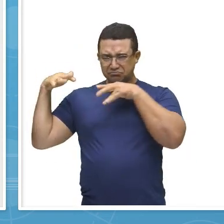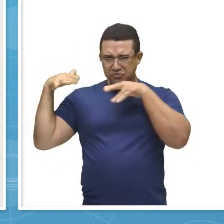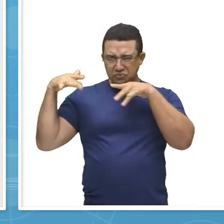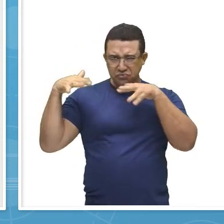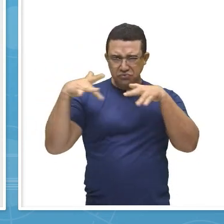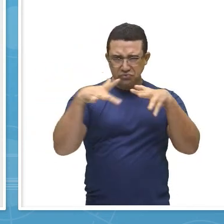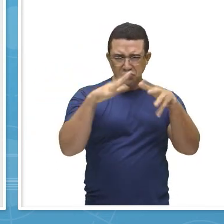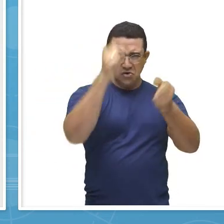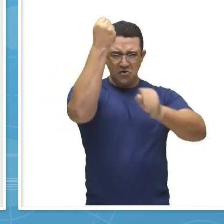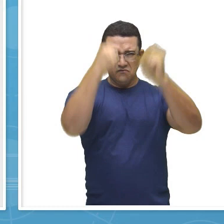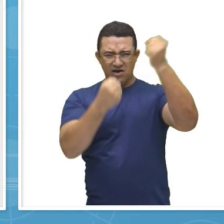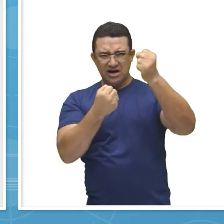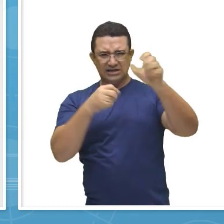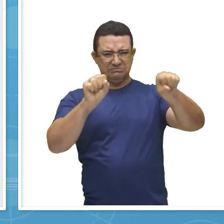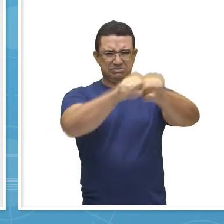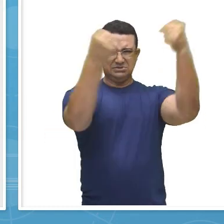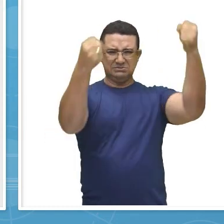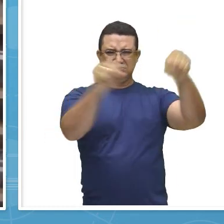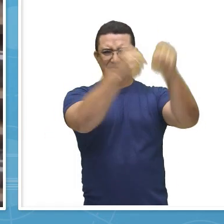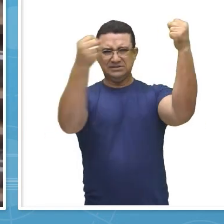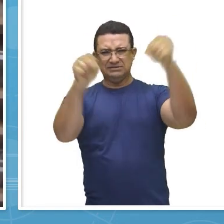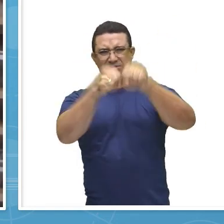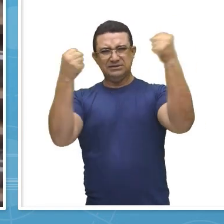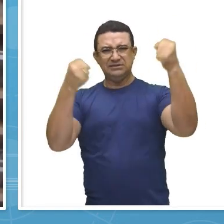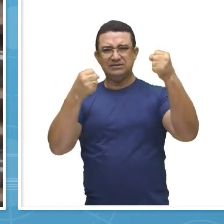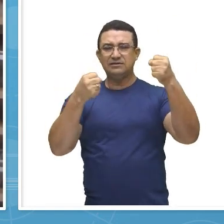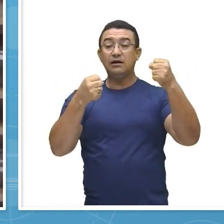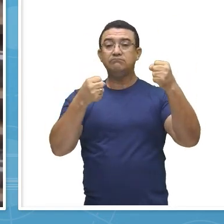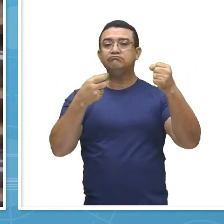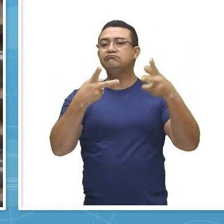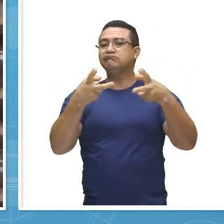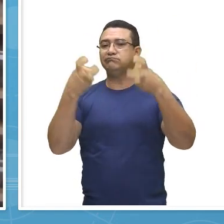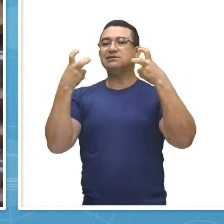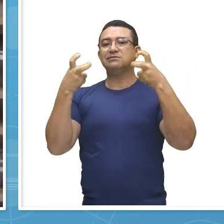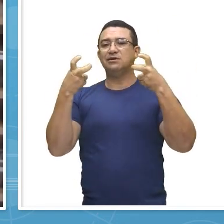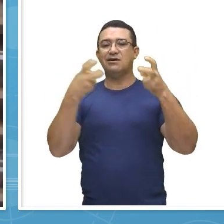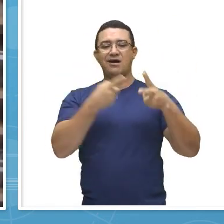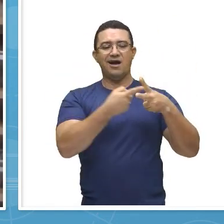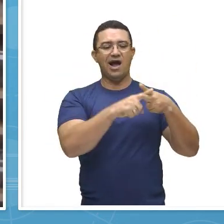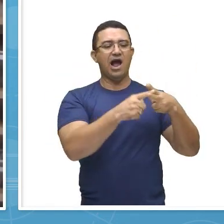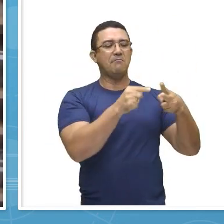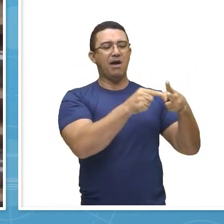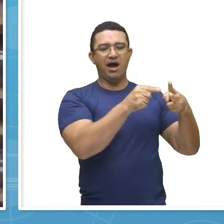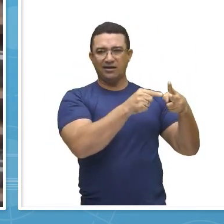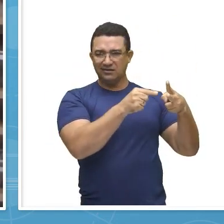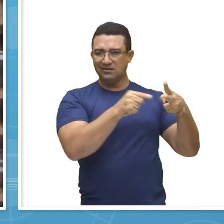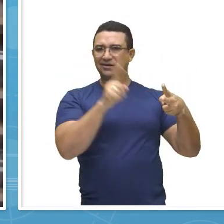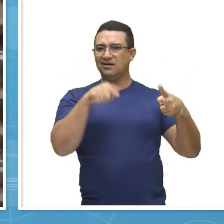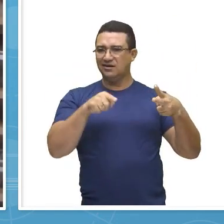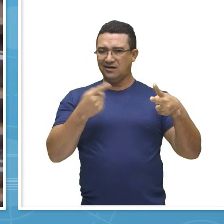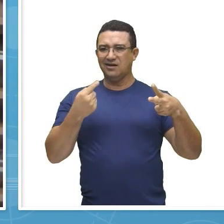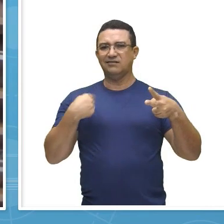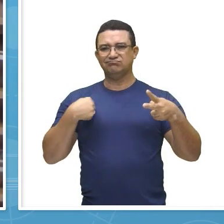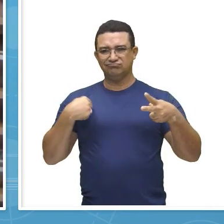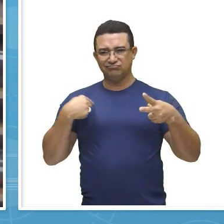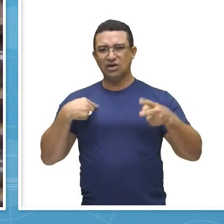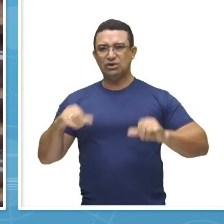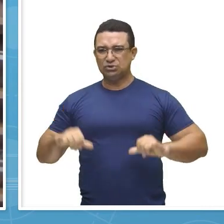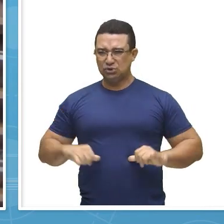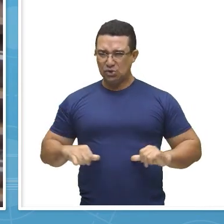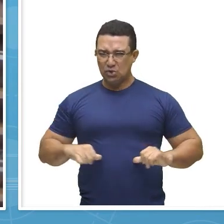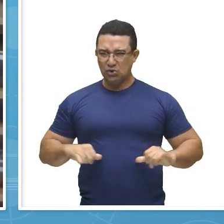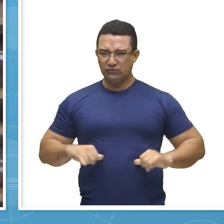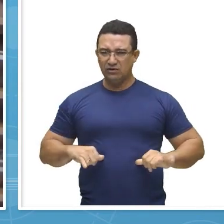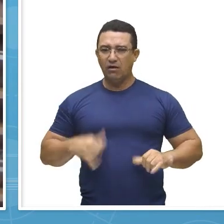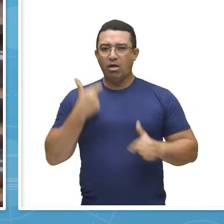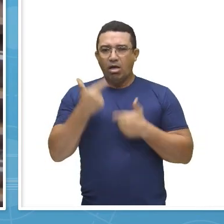as quebravam. Então, o que ele percebeu? Essa máquina aí, ela simboliza tudo que eu tenho sofrido. E eu